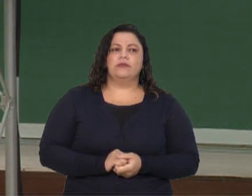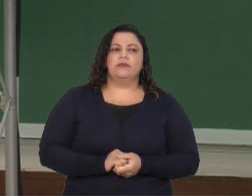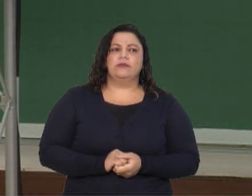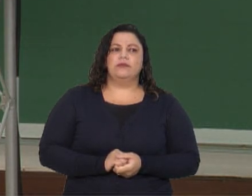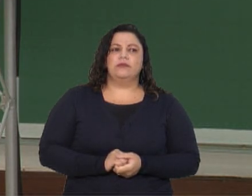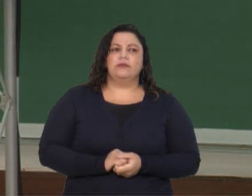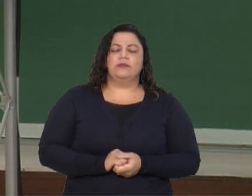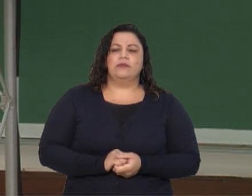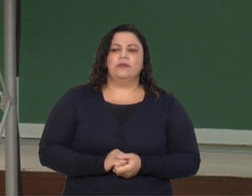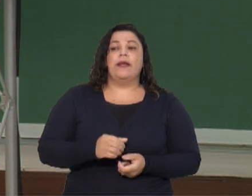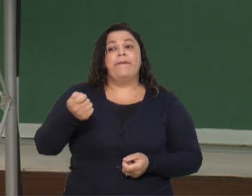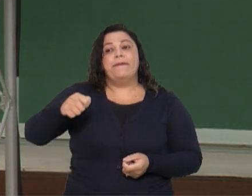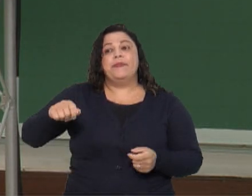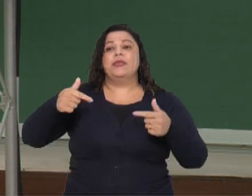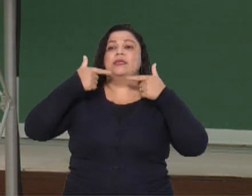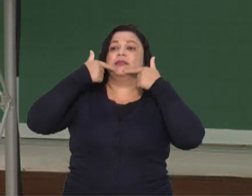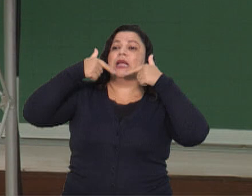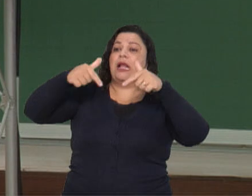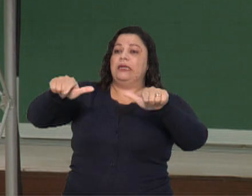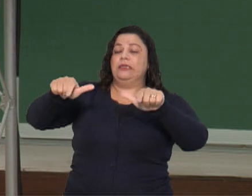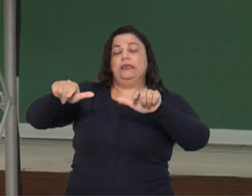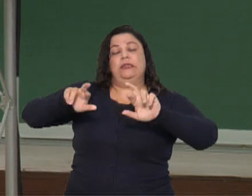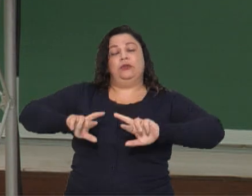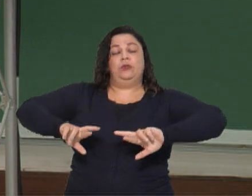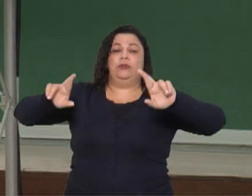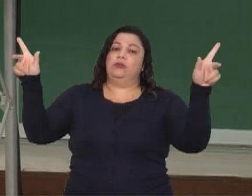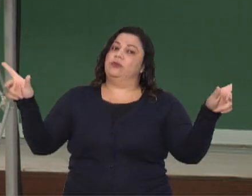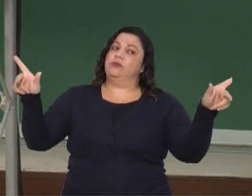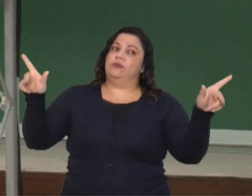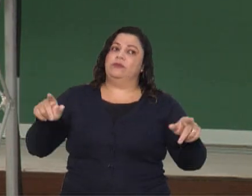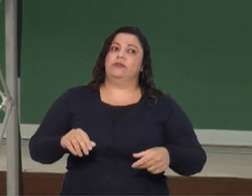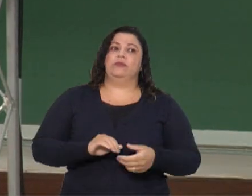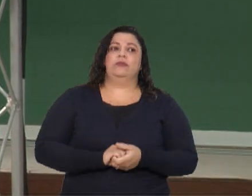Isso pelo menos na parte ocidental.